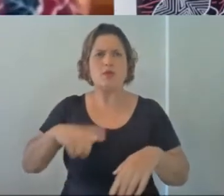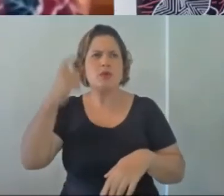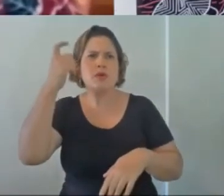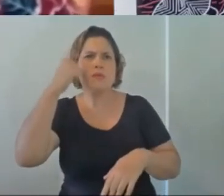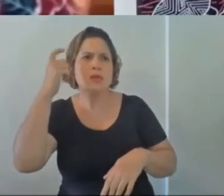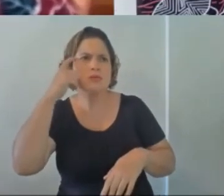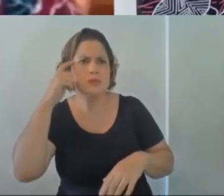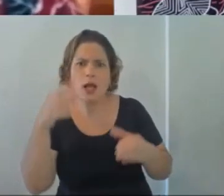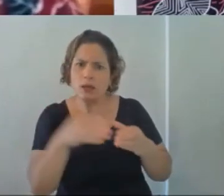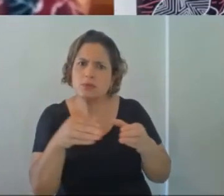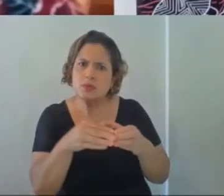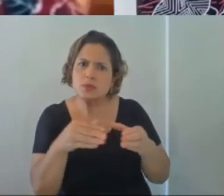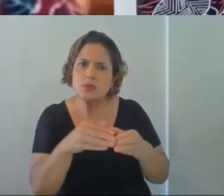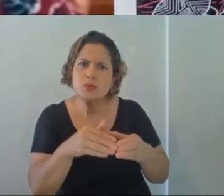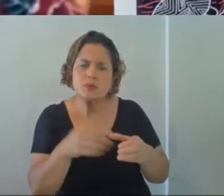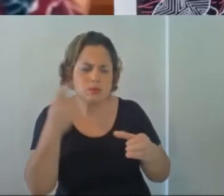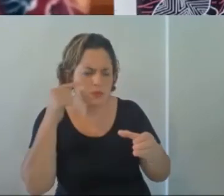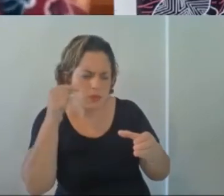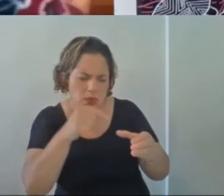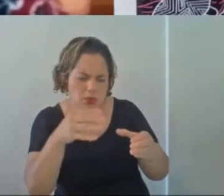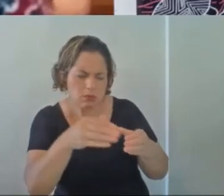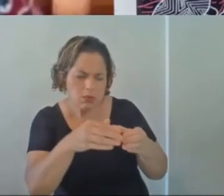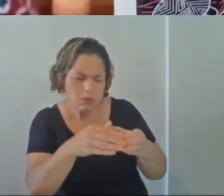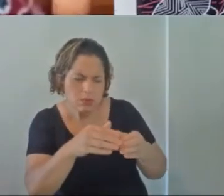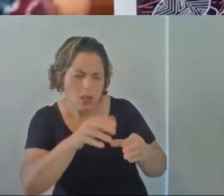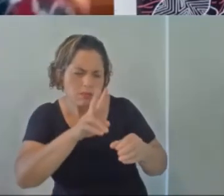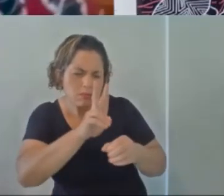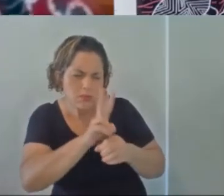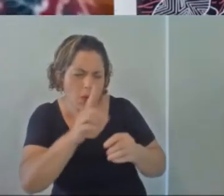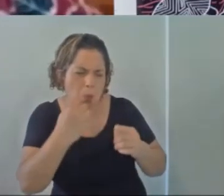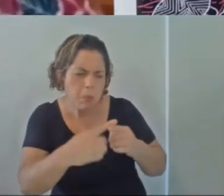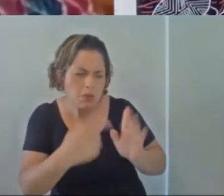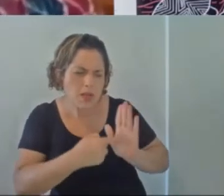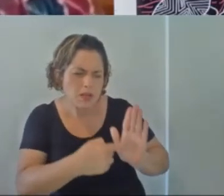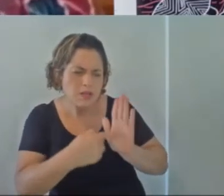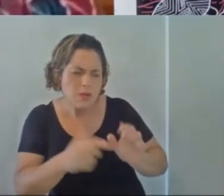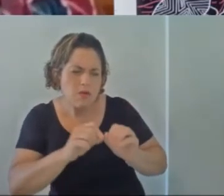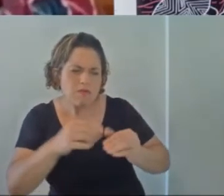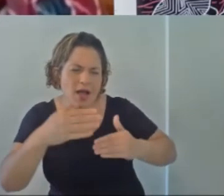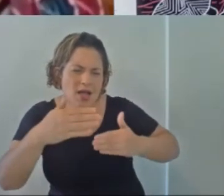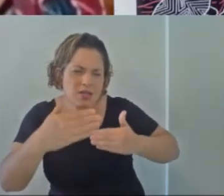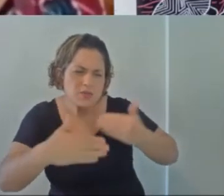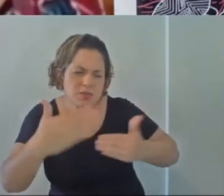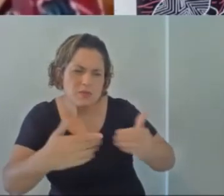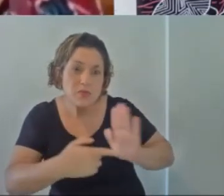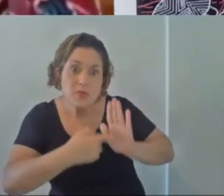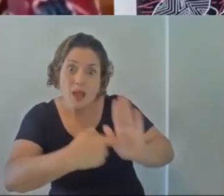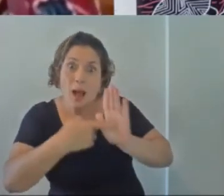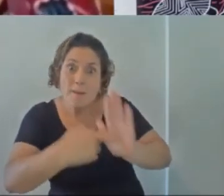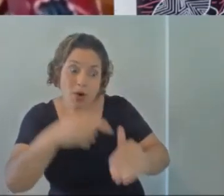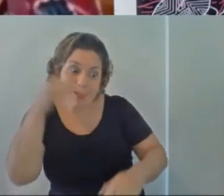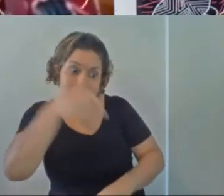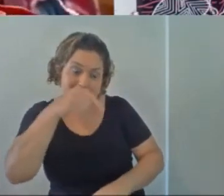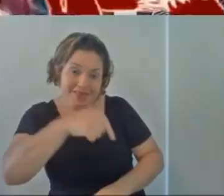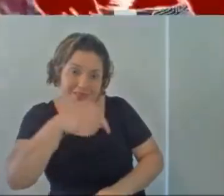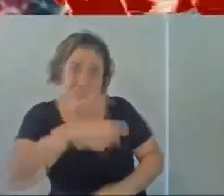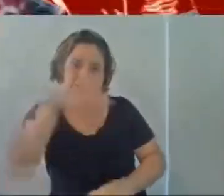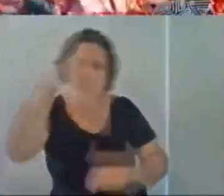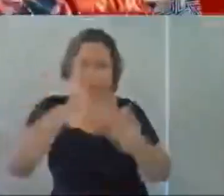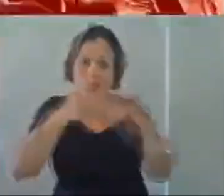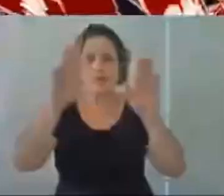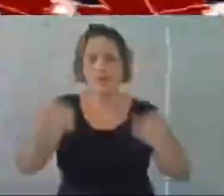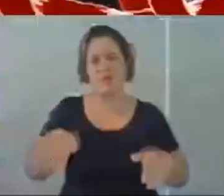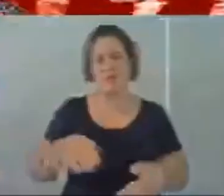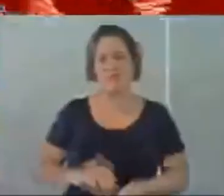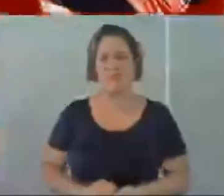muito carinho, porque a exposição promove um reconhecimento da presença indígena na Universidade Federal do Paraná.